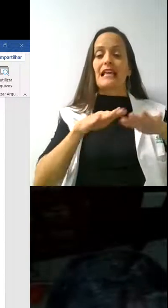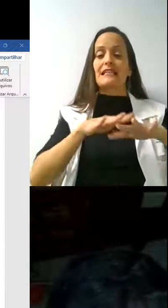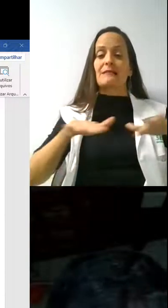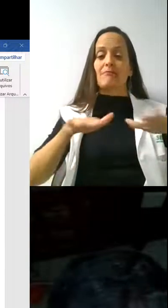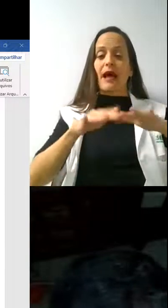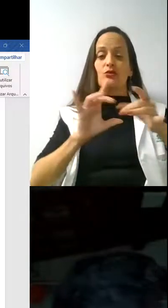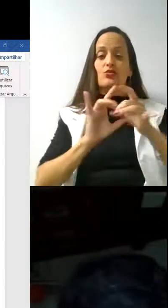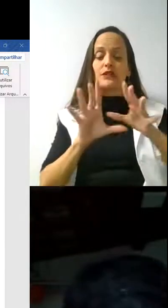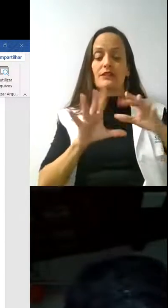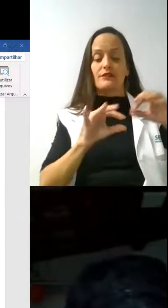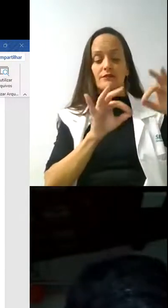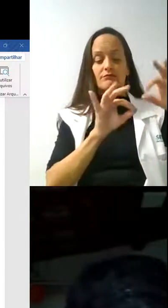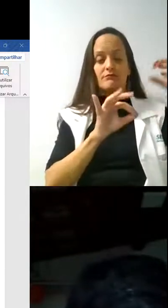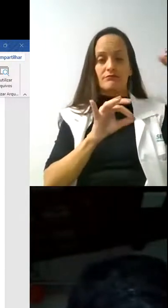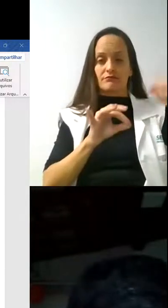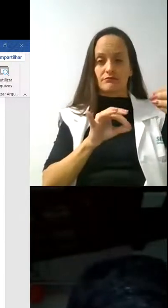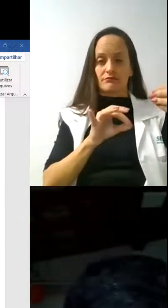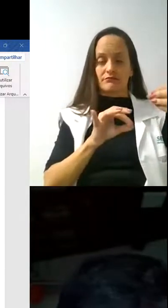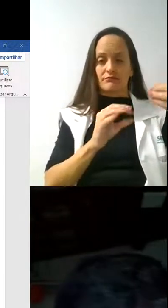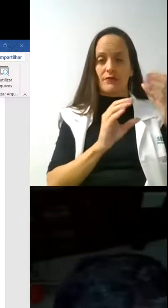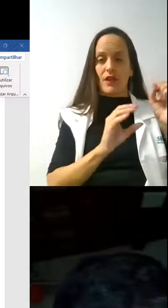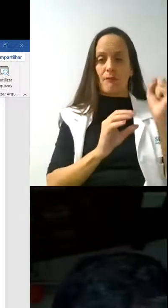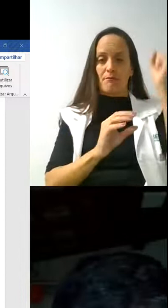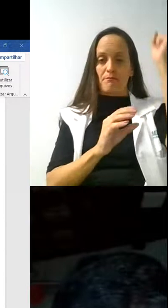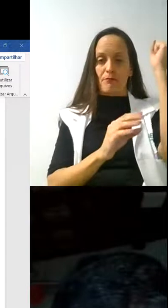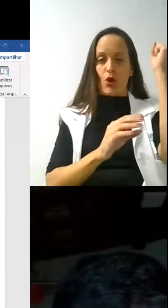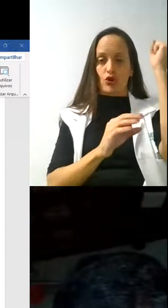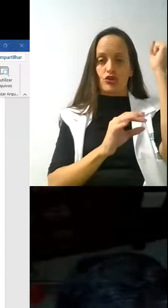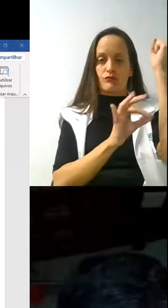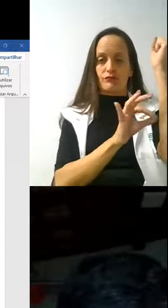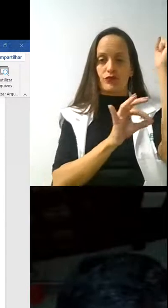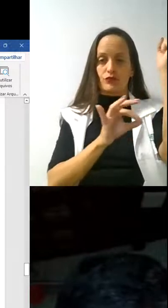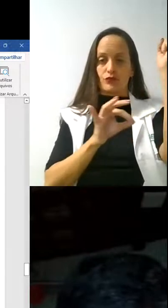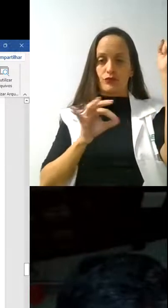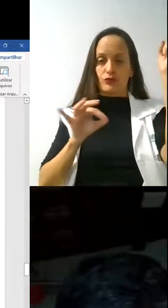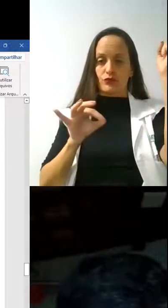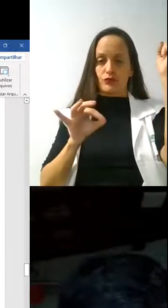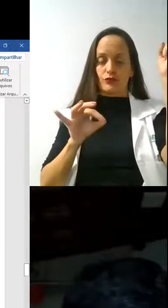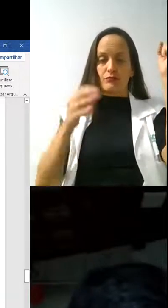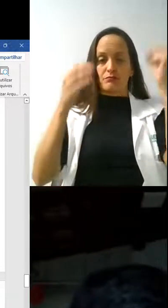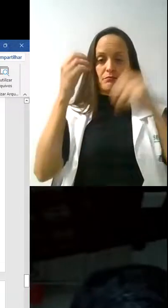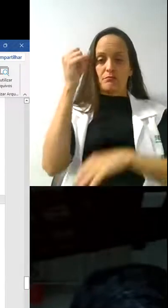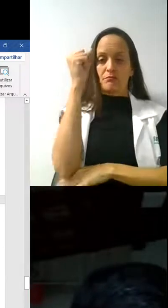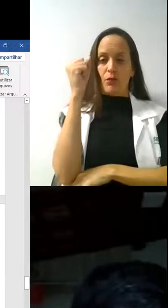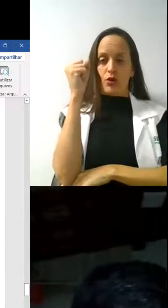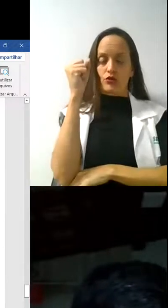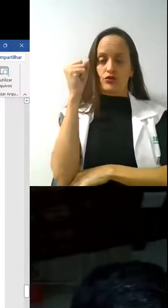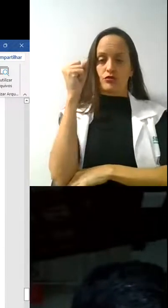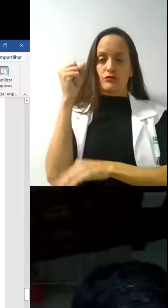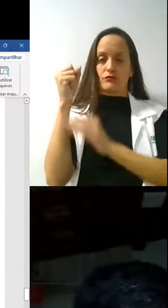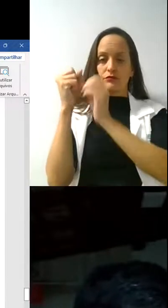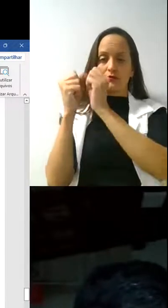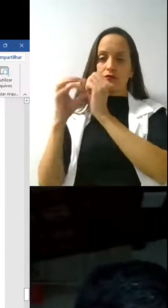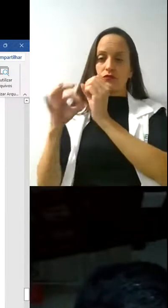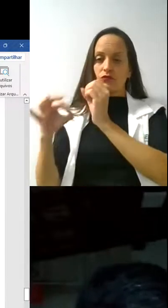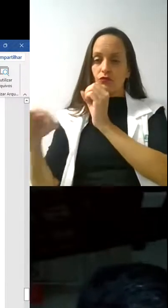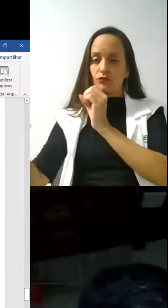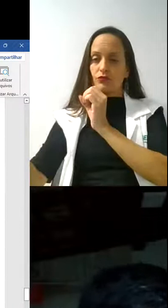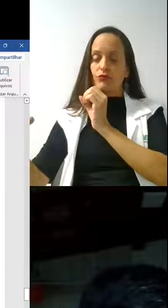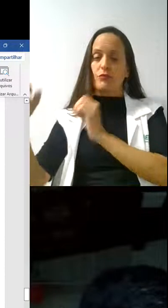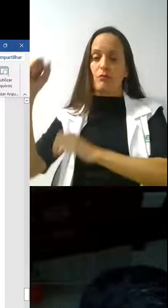um. Então, a medida total é 210, o quê? Metros. Então, aqui eu vou fazer o mesmo que eu fiz